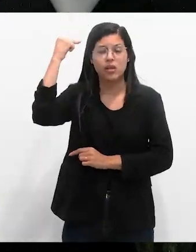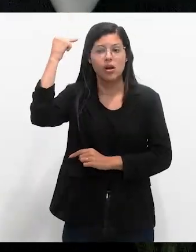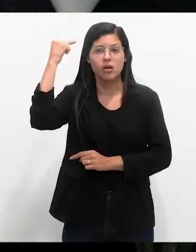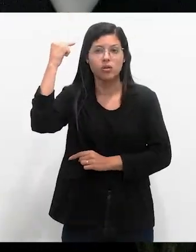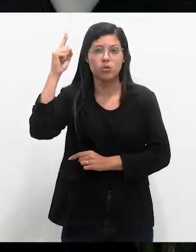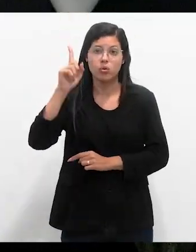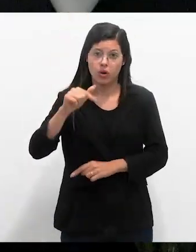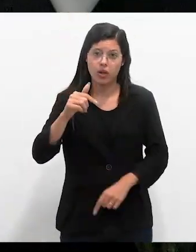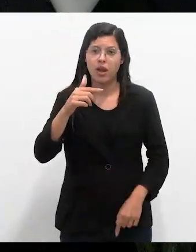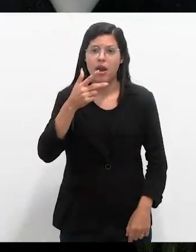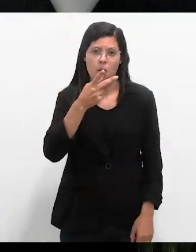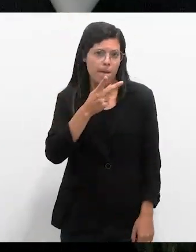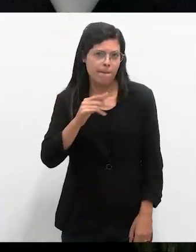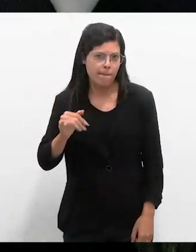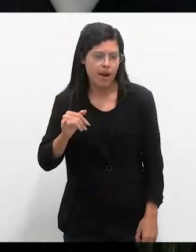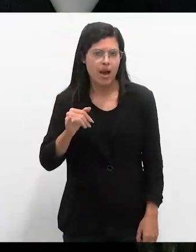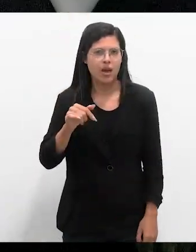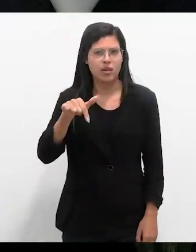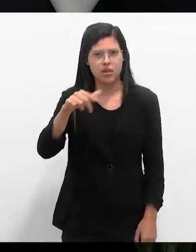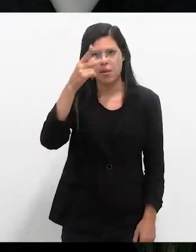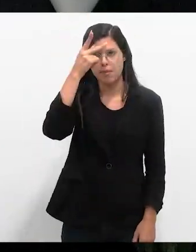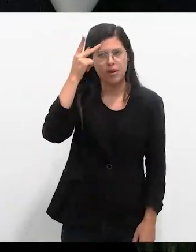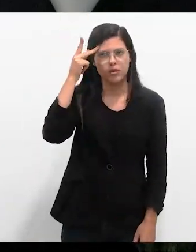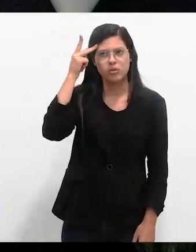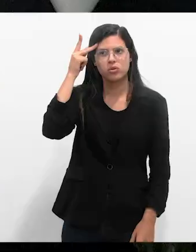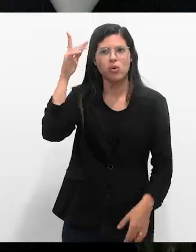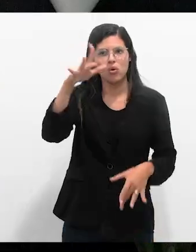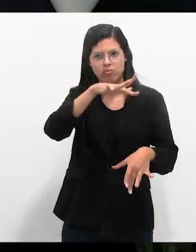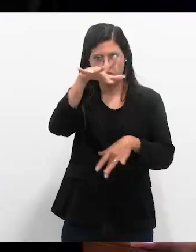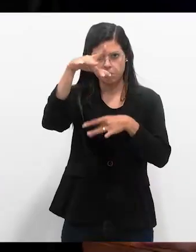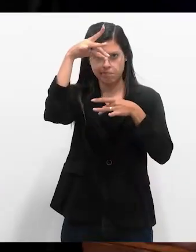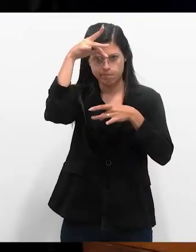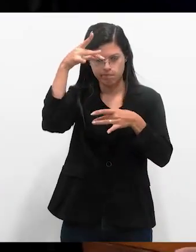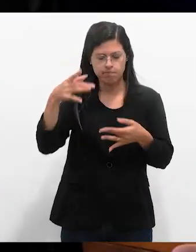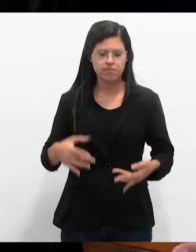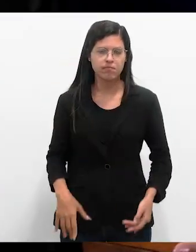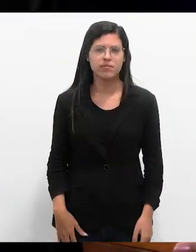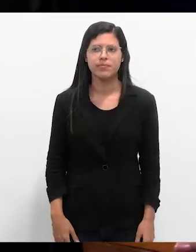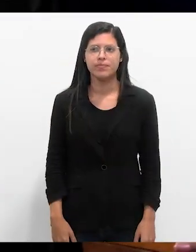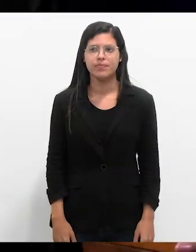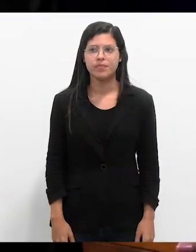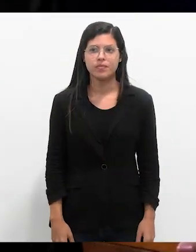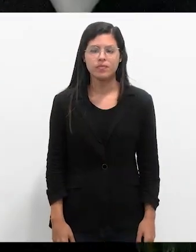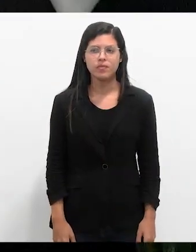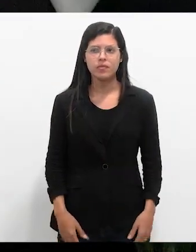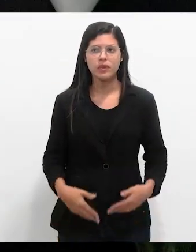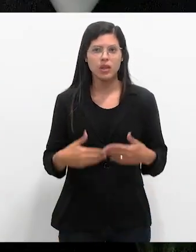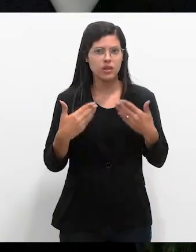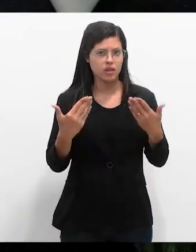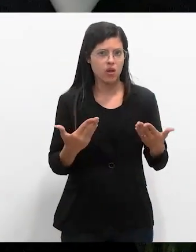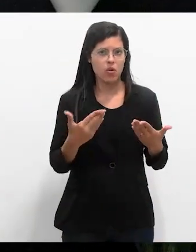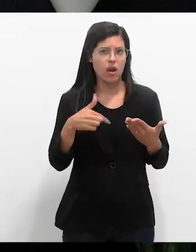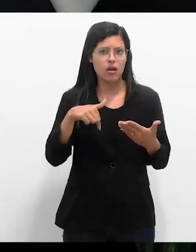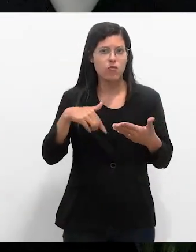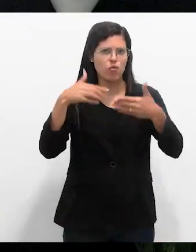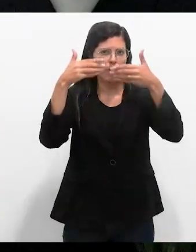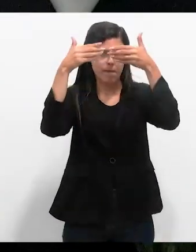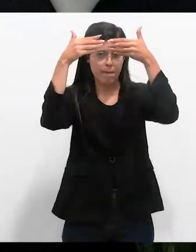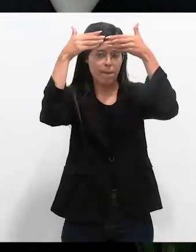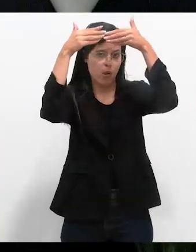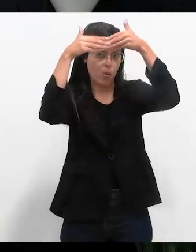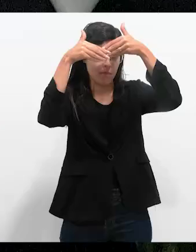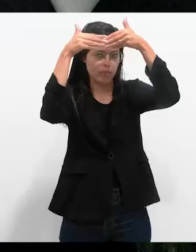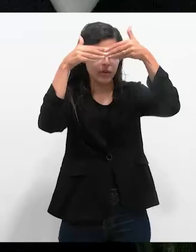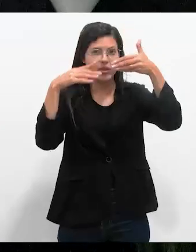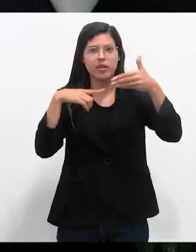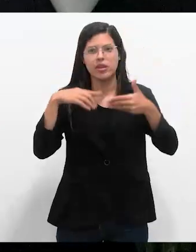santo é que é o pai daquela pessoa que está ali, que incorpora. Então, ela foi para a Umbanda para ela ter